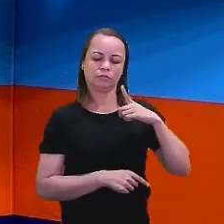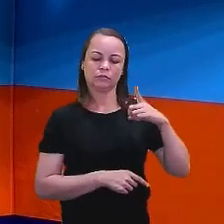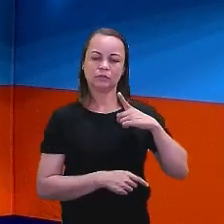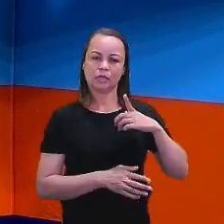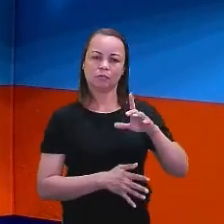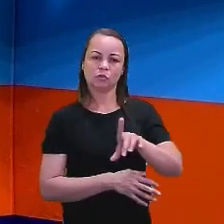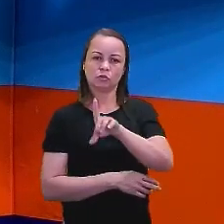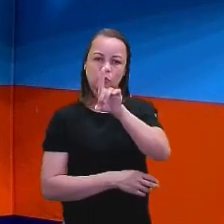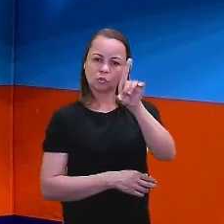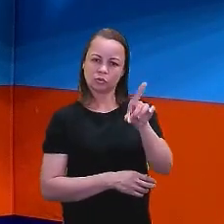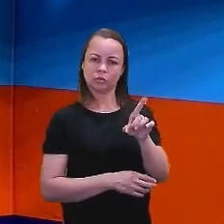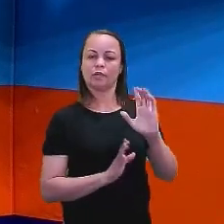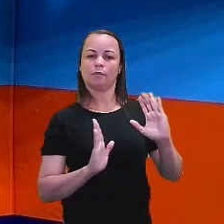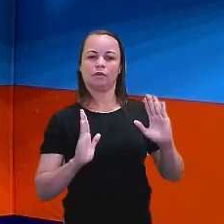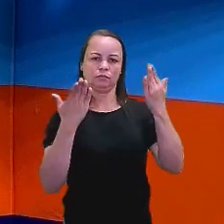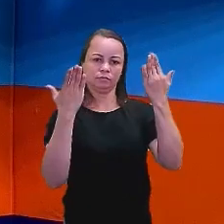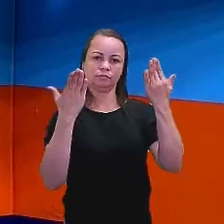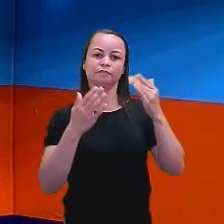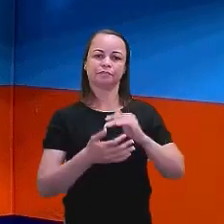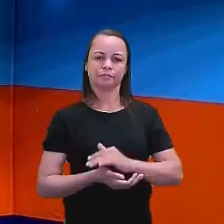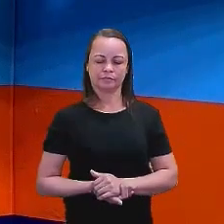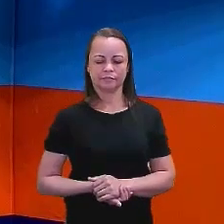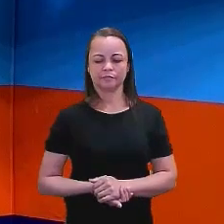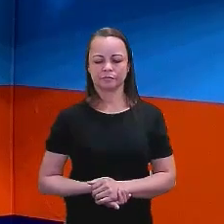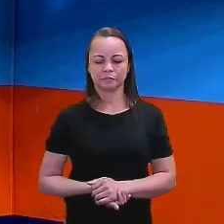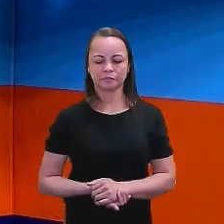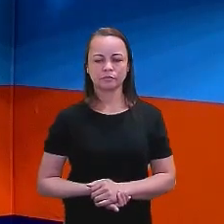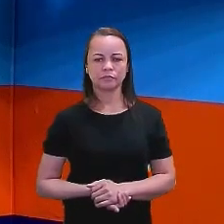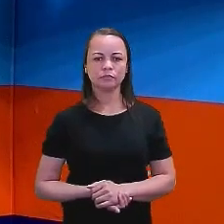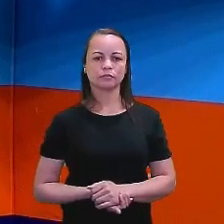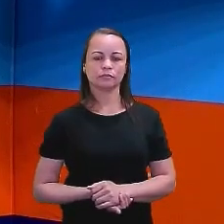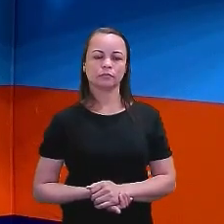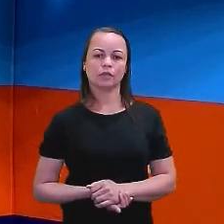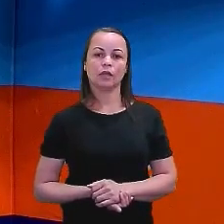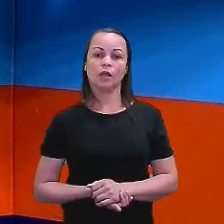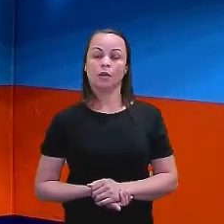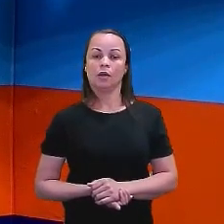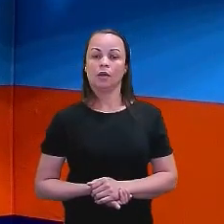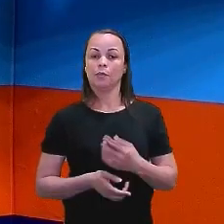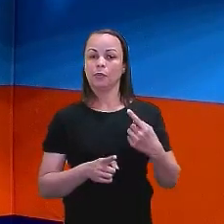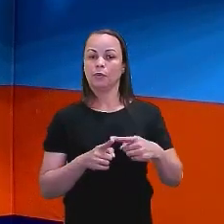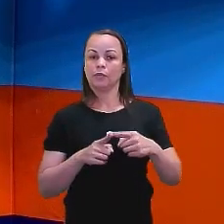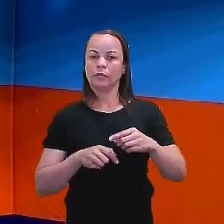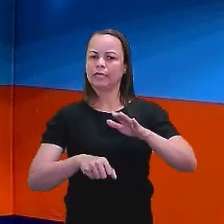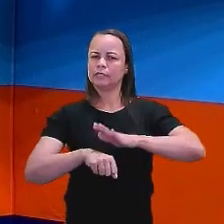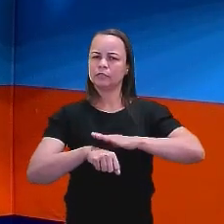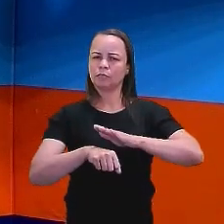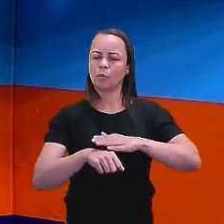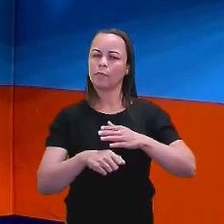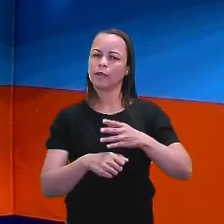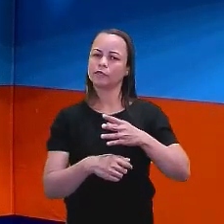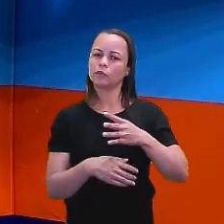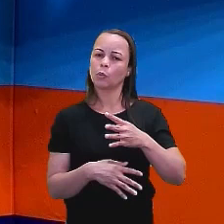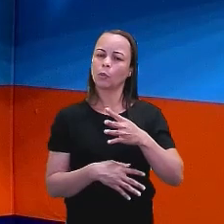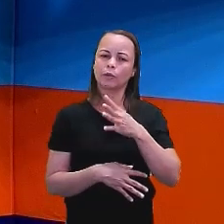data para celebrar, porque é a partir desse momento que se reconhece, olha,